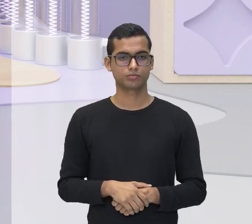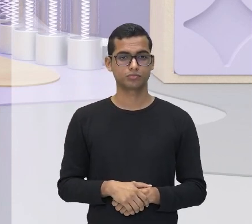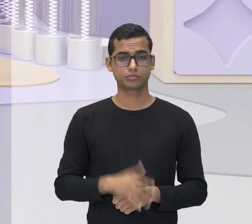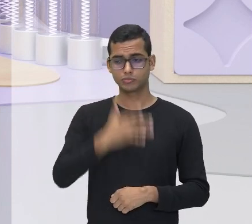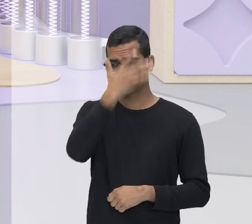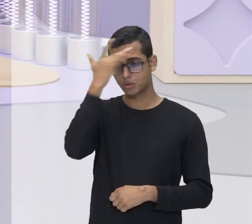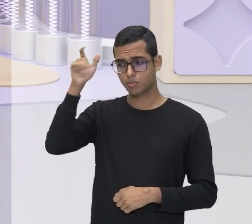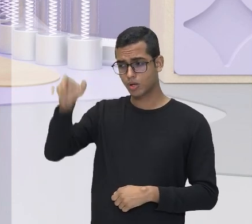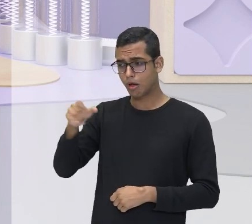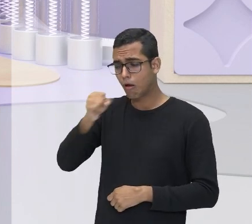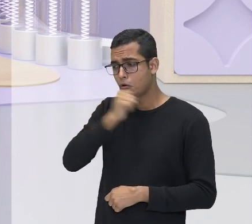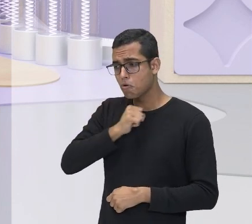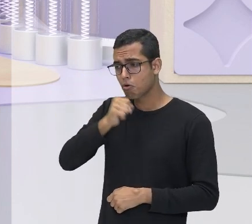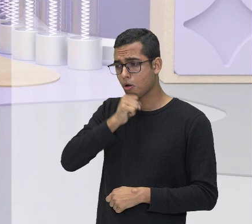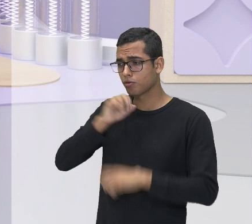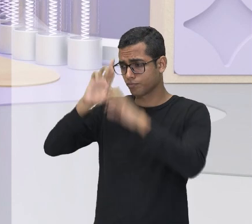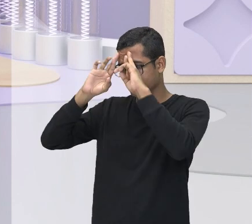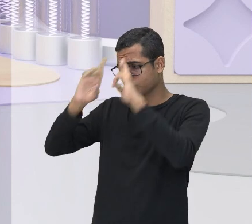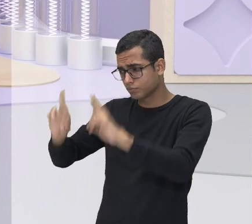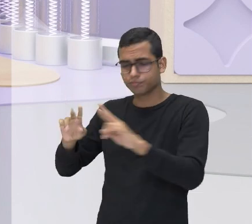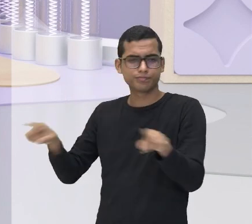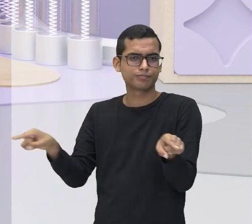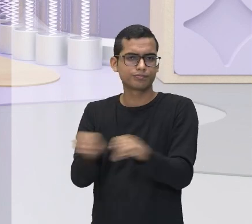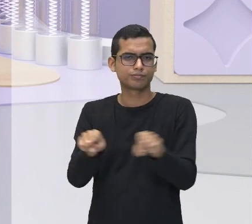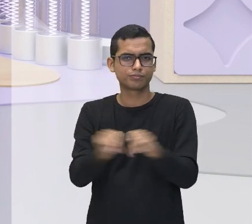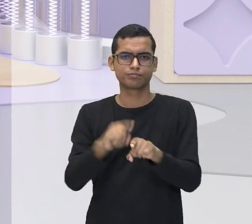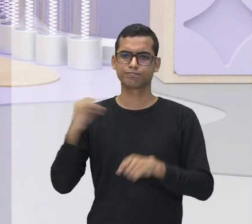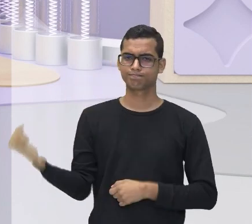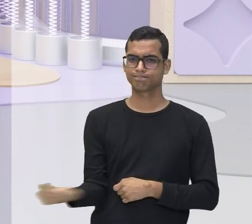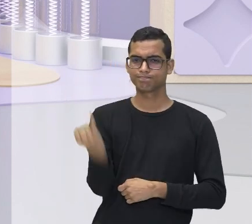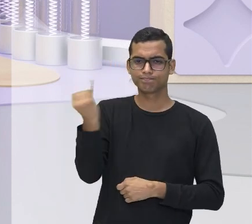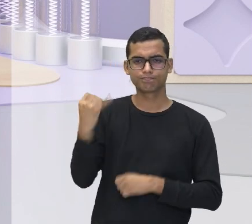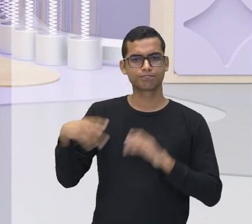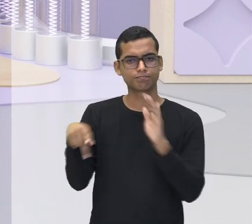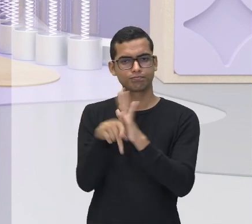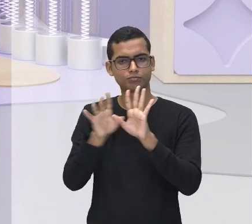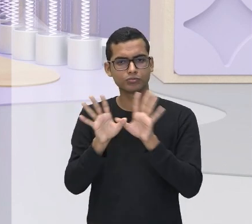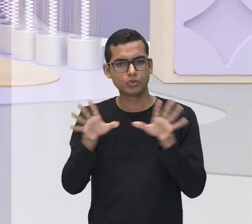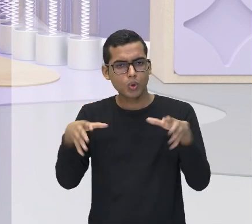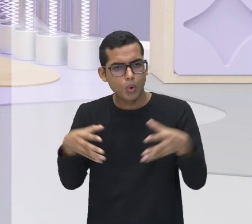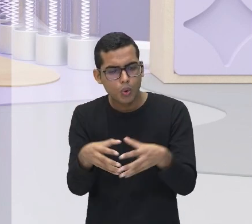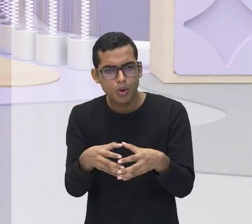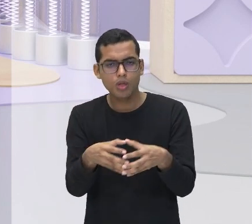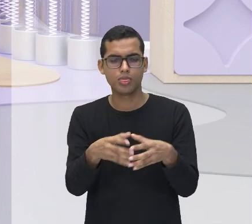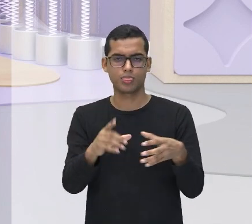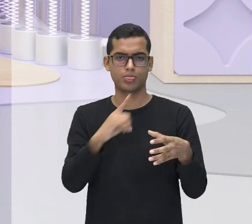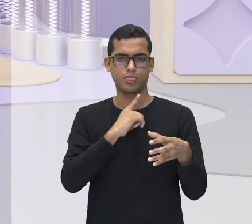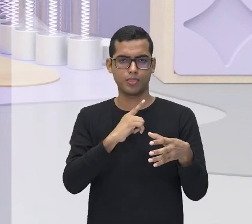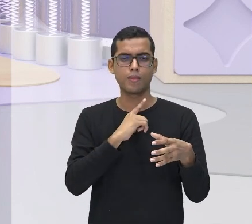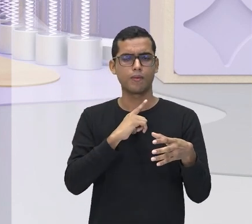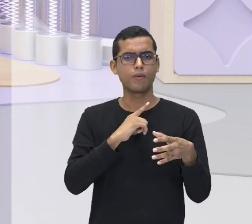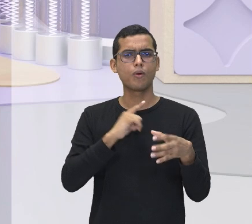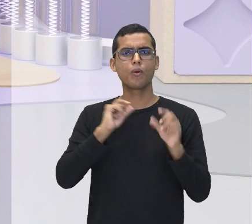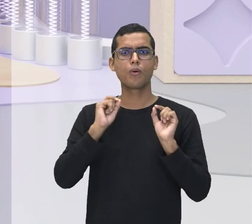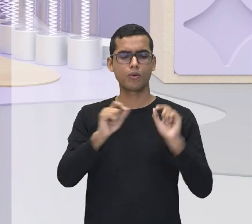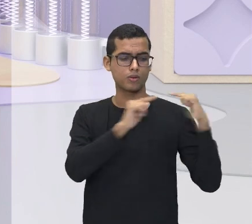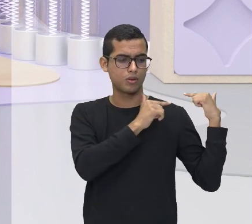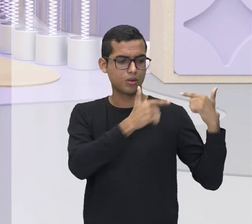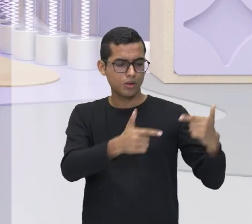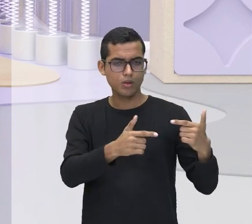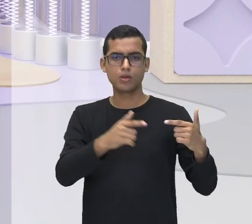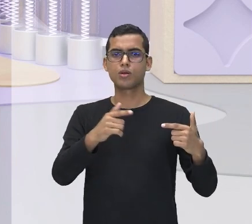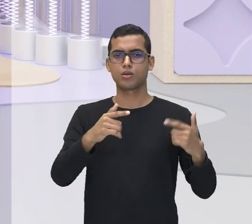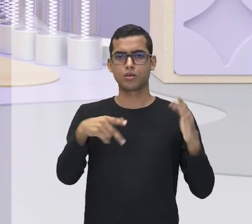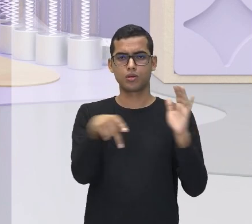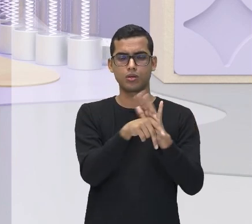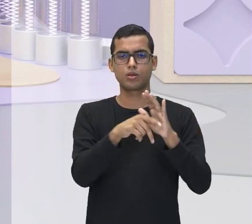Isso aqui é muito importante. Nessas comunidades de religiões de matriz africana, há uma